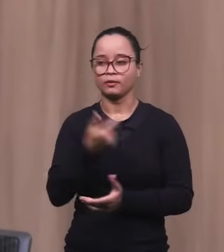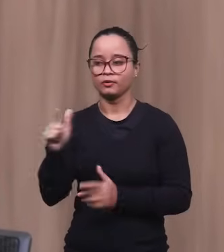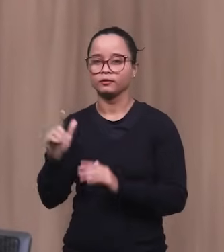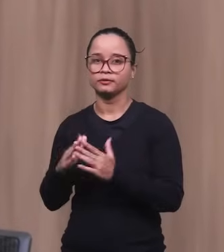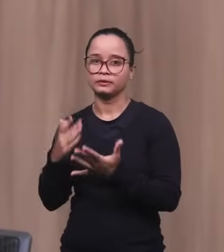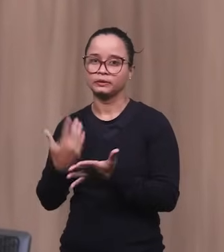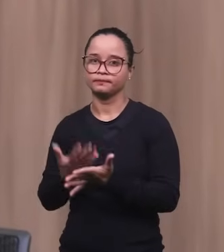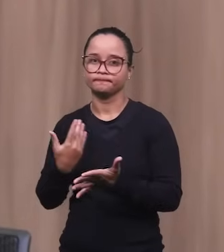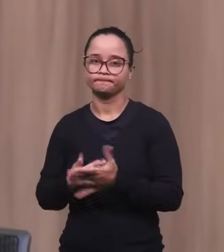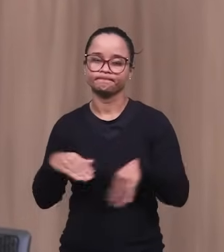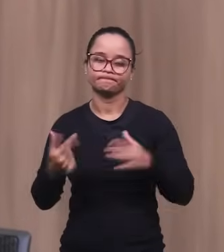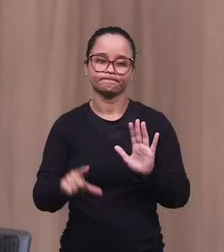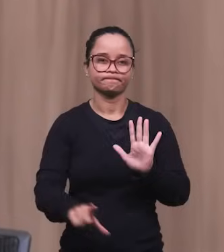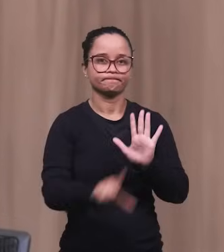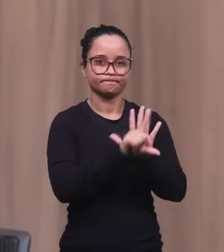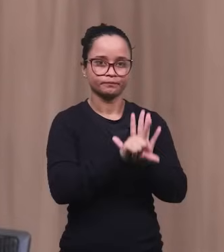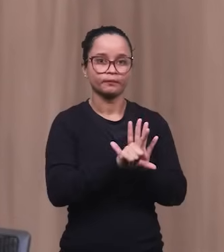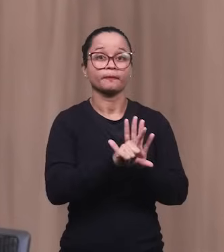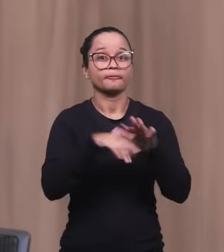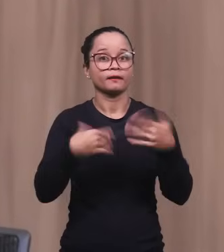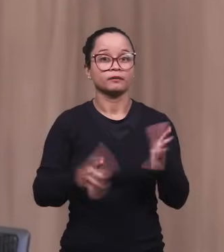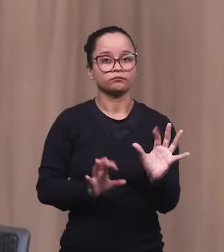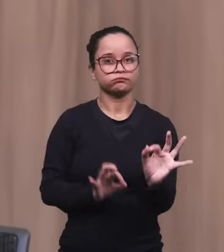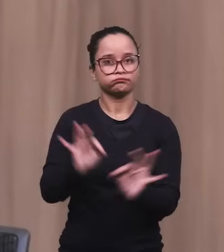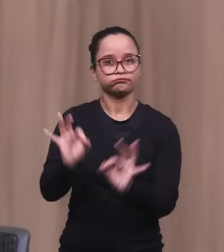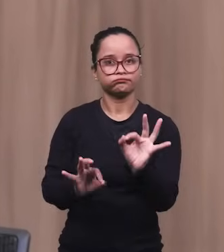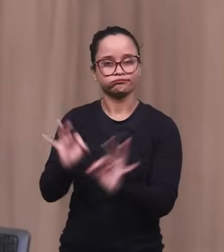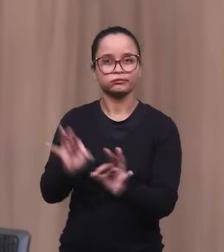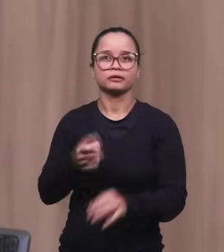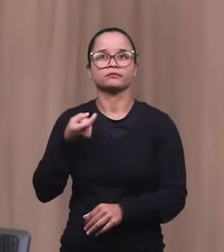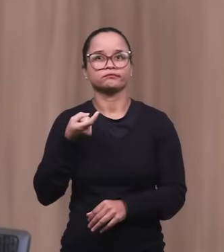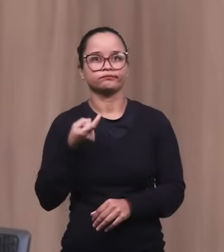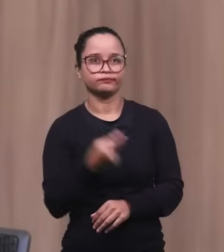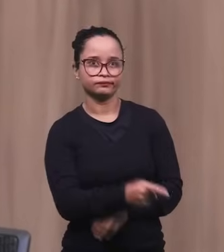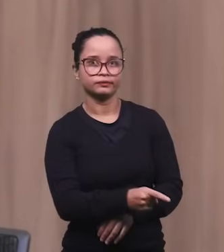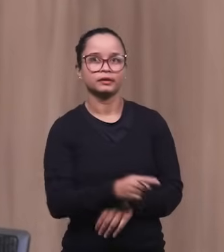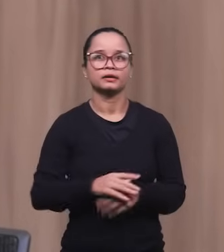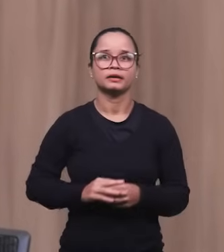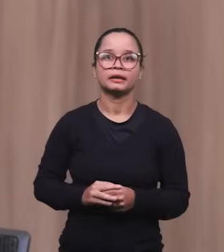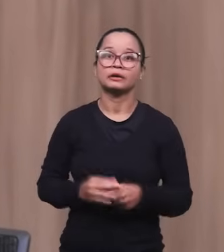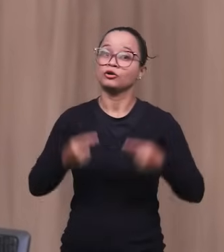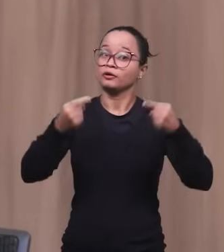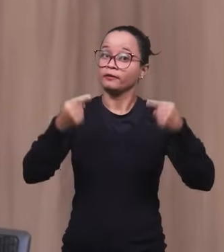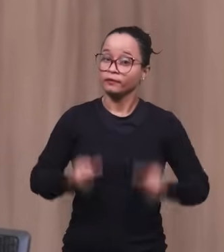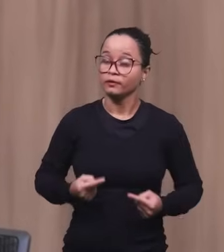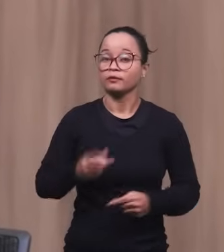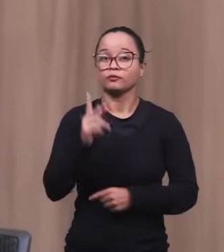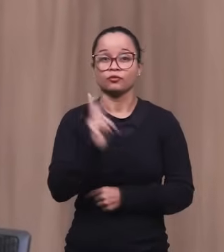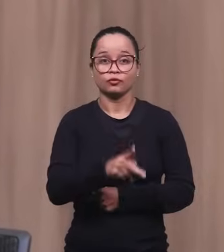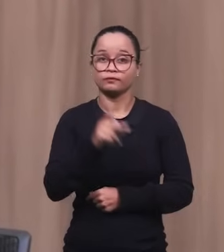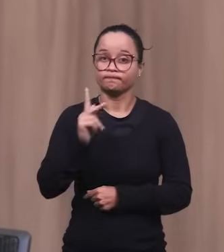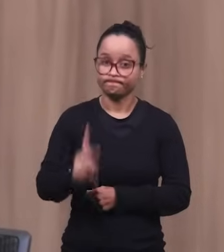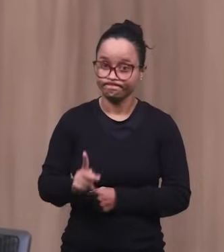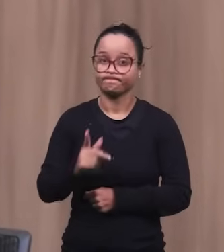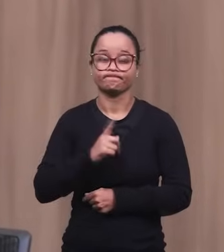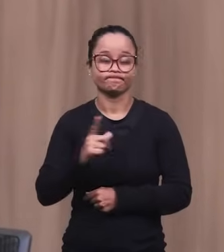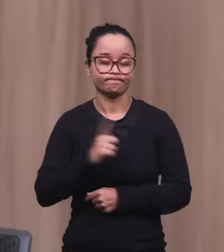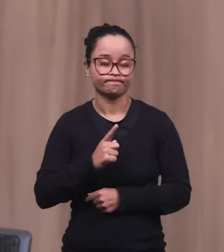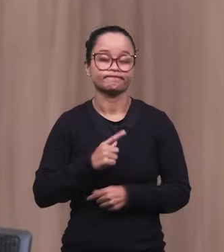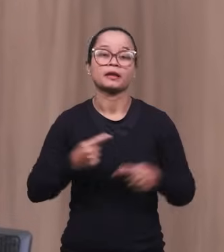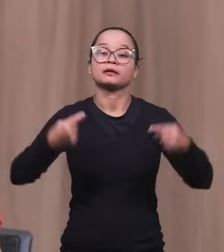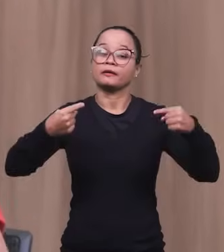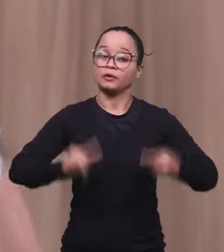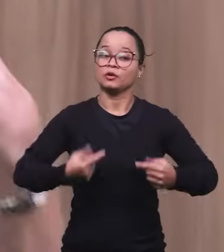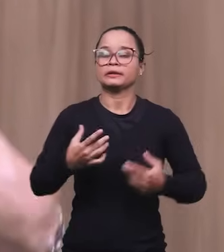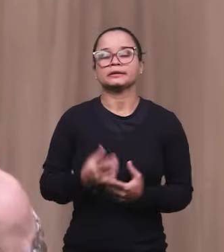gente queria passar na questão da legislação, essa organização, esse aprofundamento, os desafios que os professores